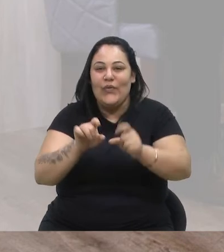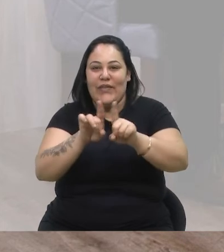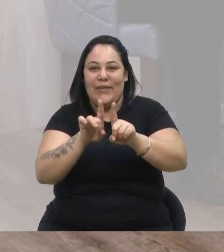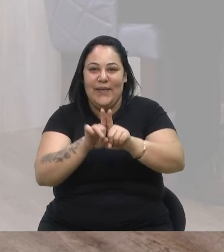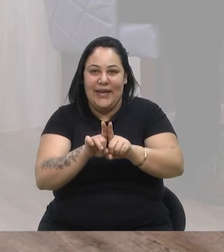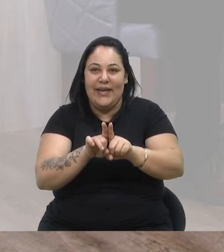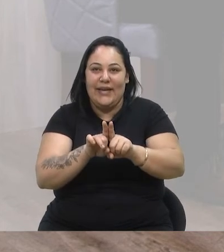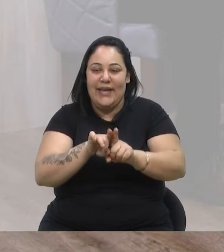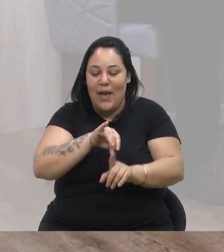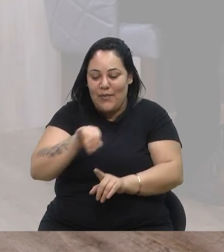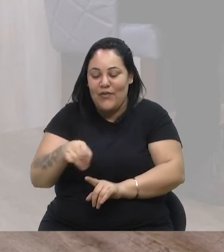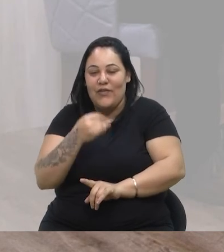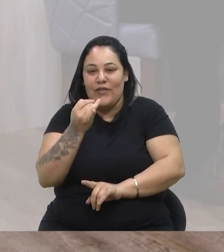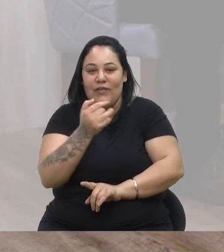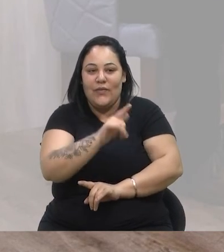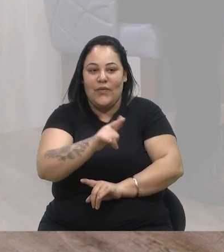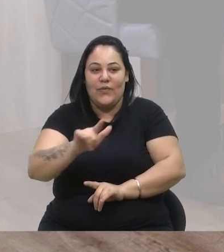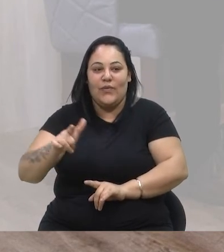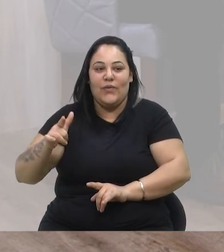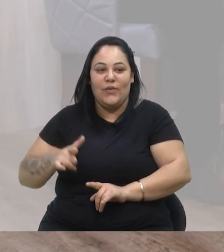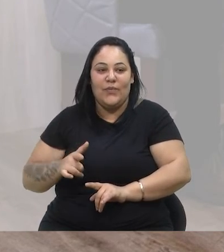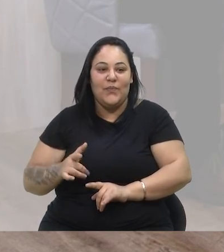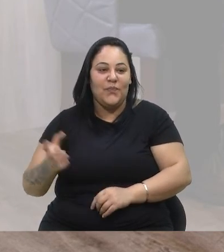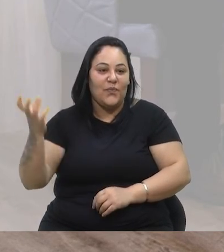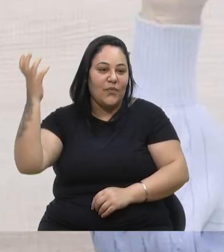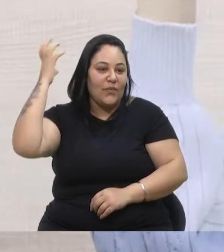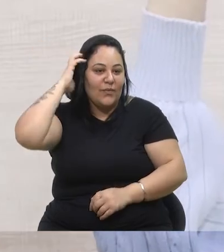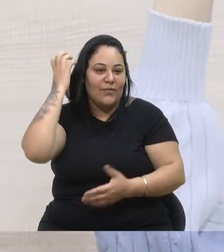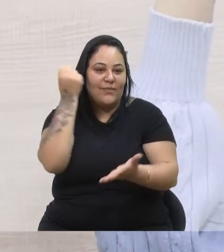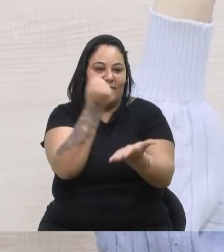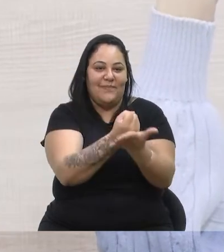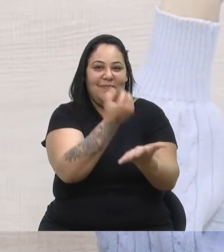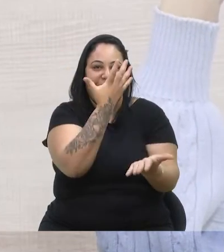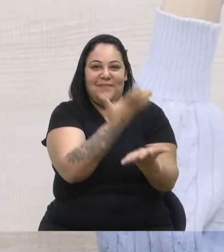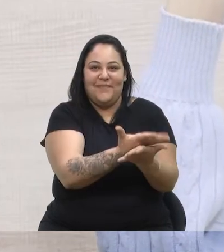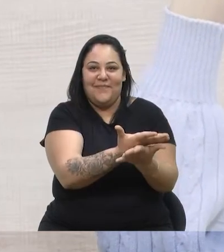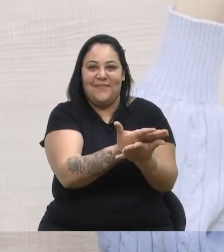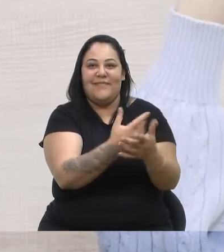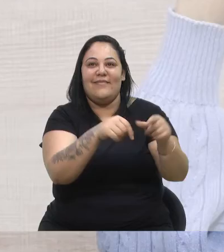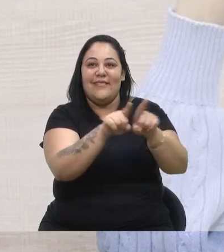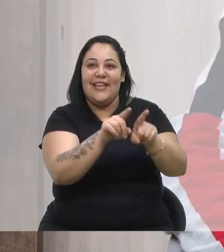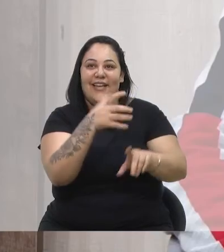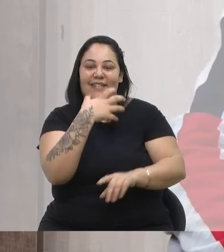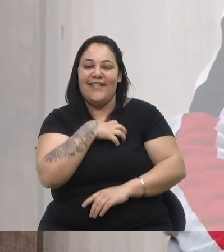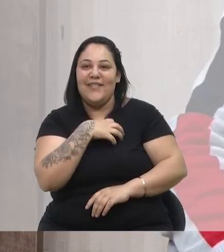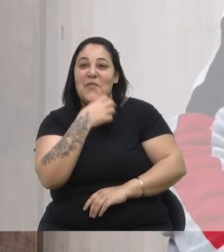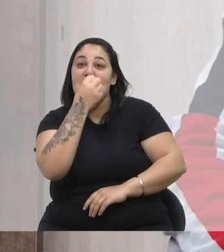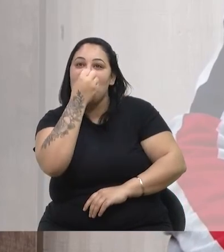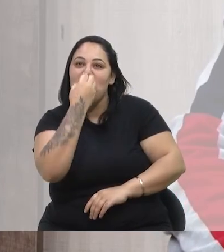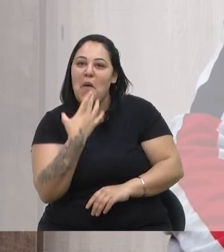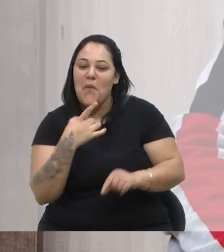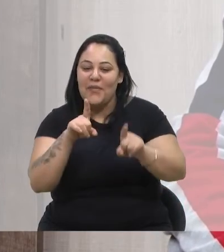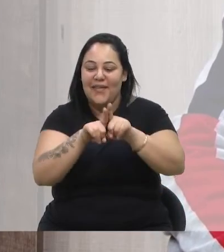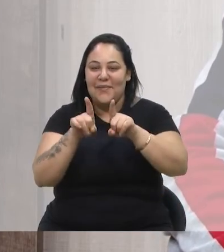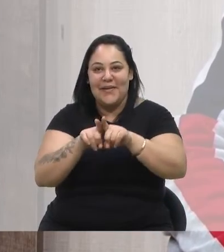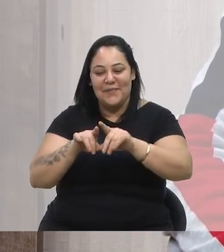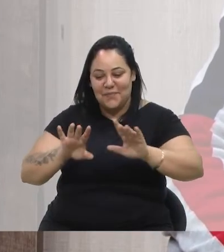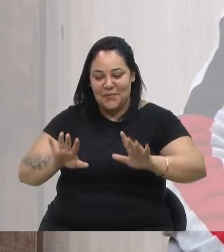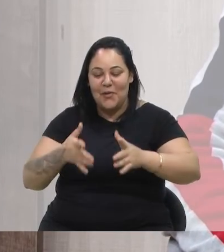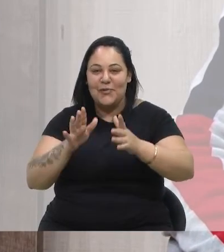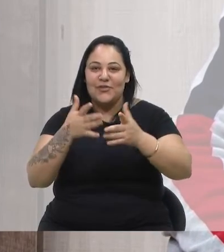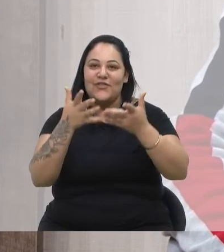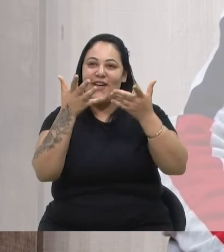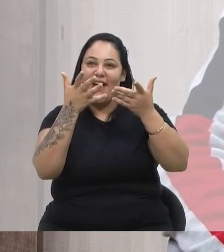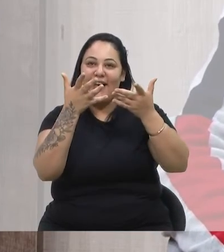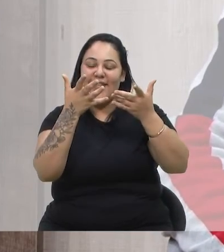interagir. Então, a proposta é que os pais acompanhem e que deixem a criança imaginar, né? Nós estamos além do nosso tempo, eu quero te